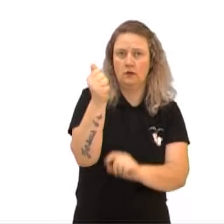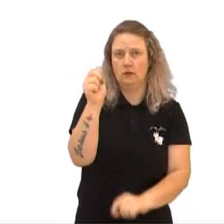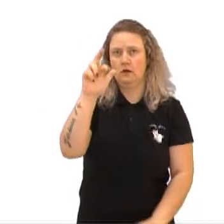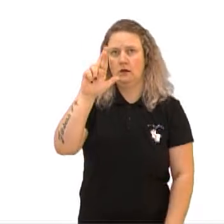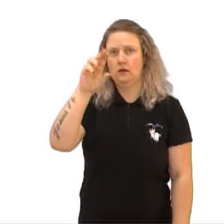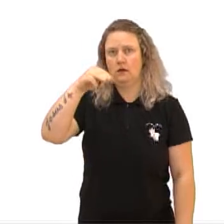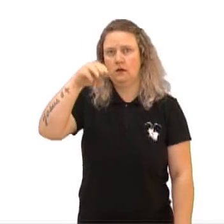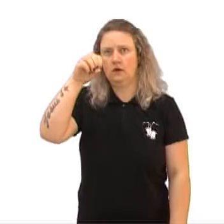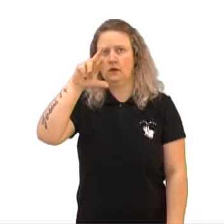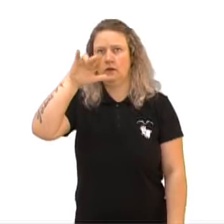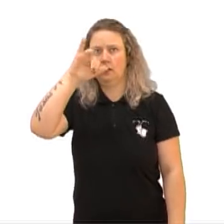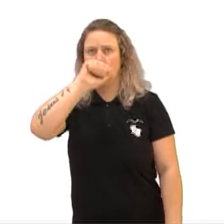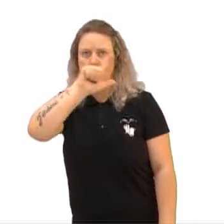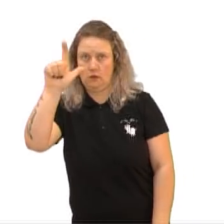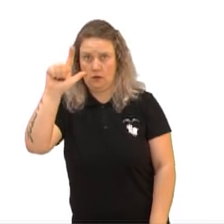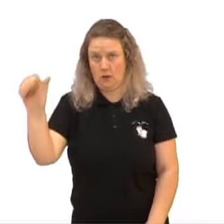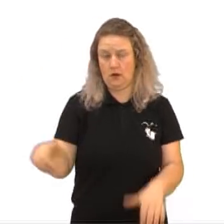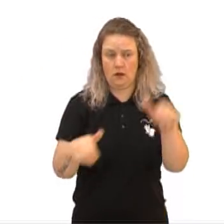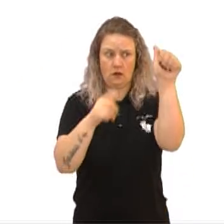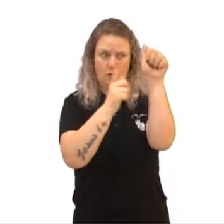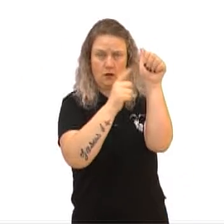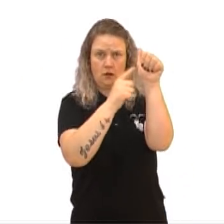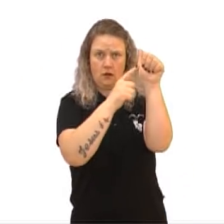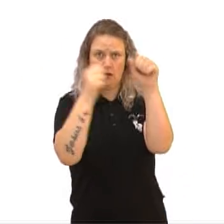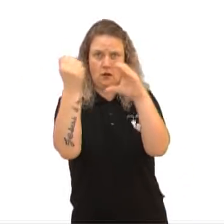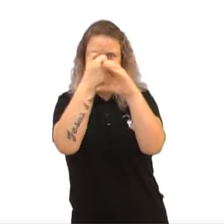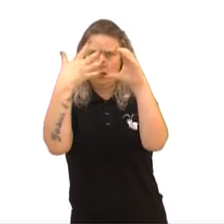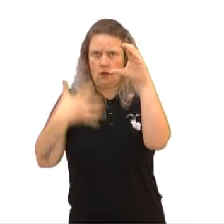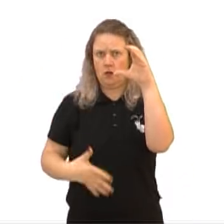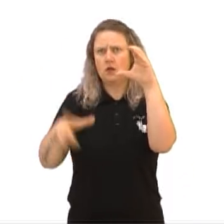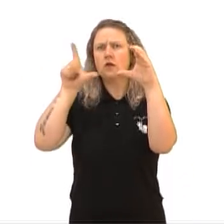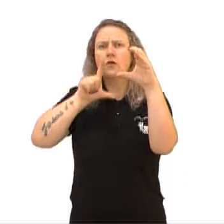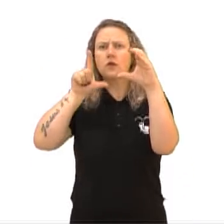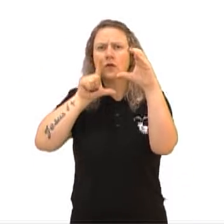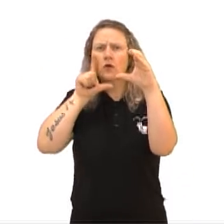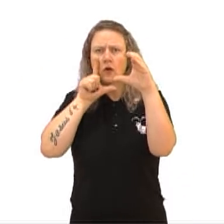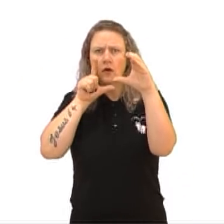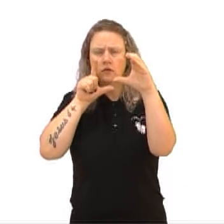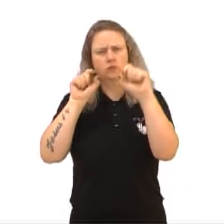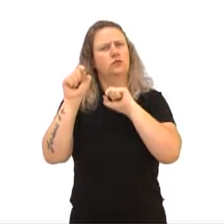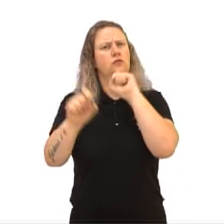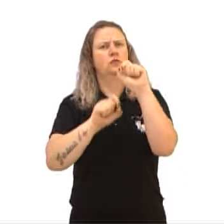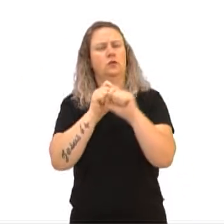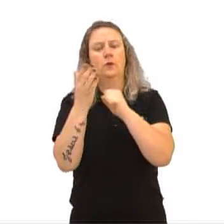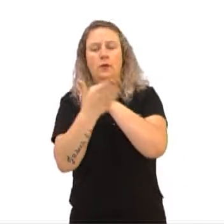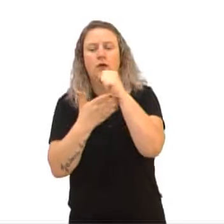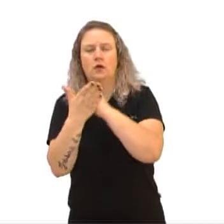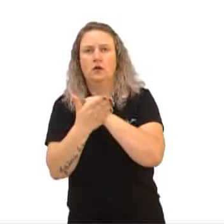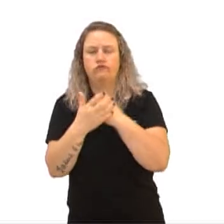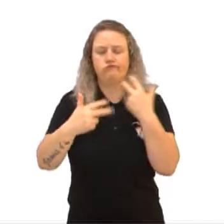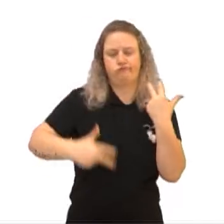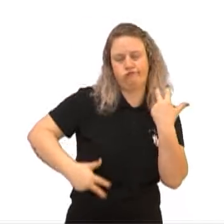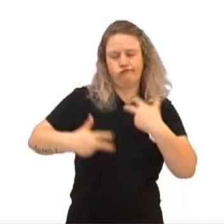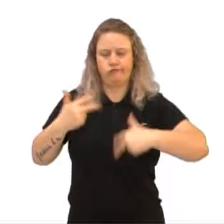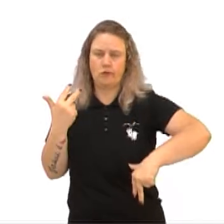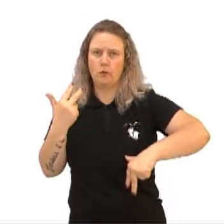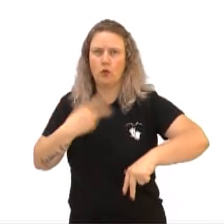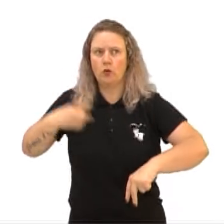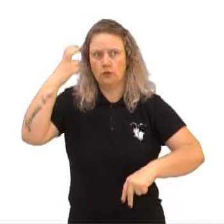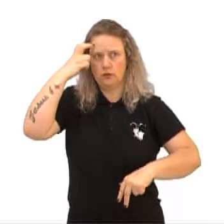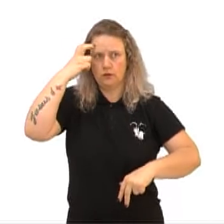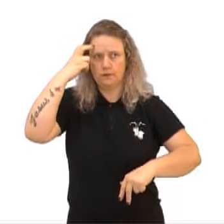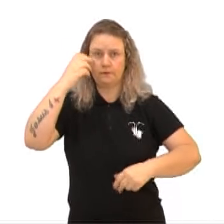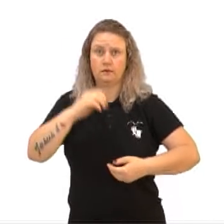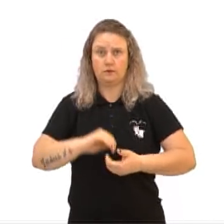A, fazer uma arte com características americanas, baseando-se tanto na cultura hip hop quanto na cultura